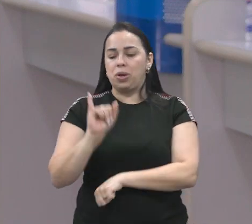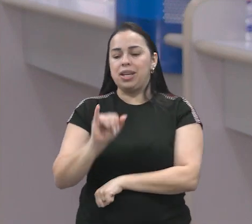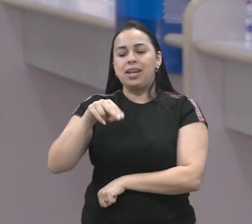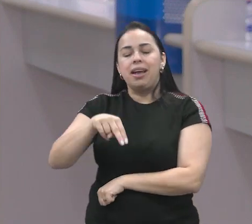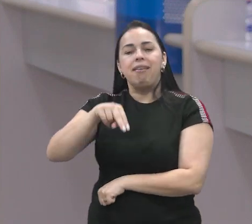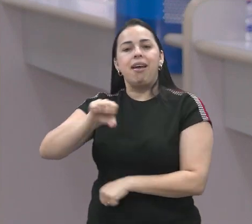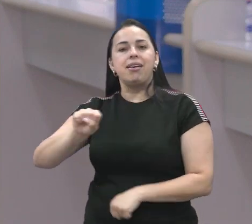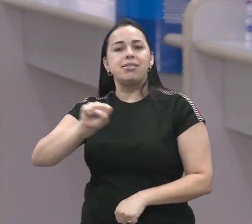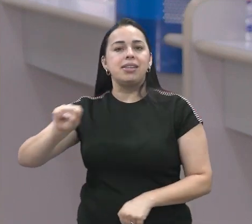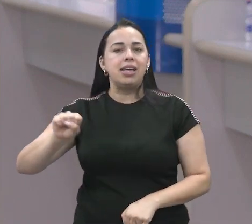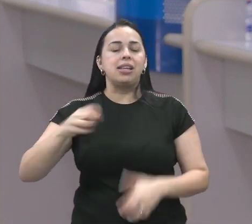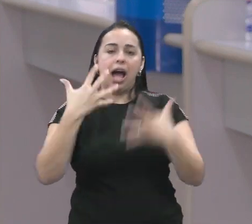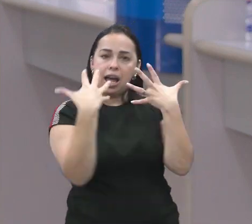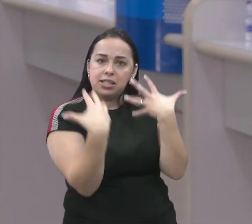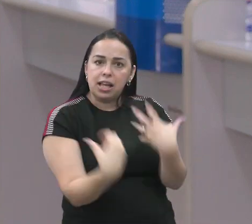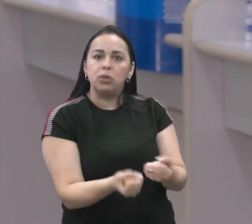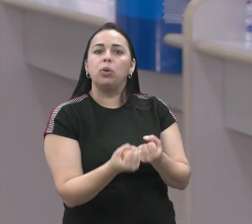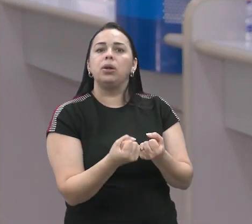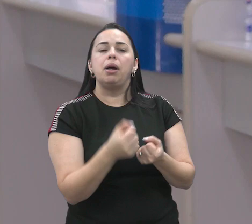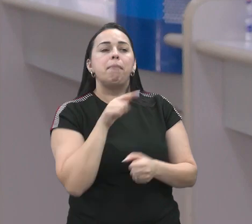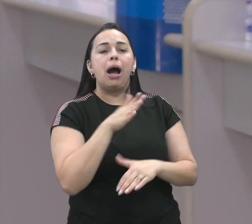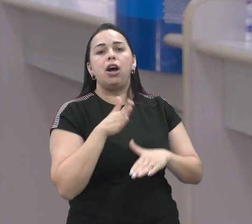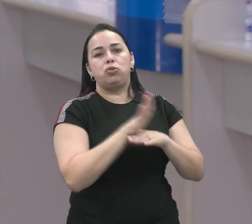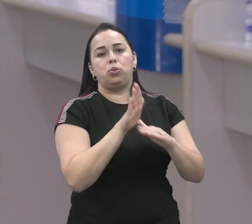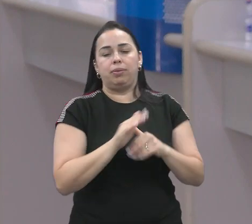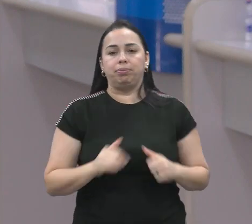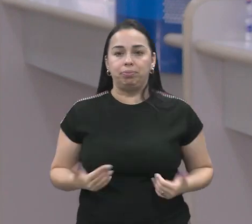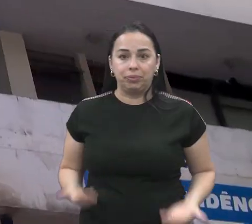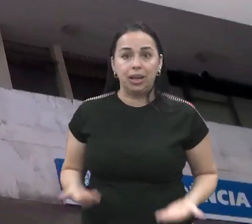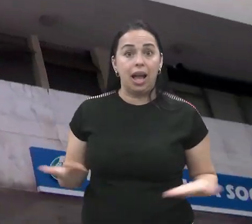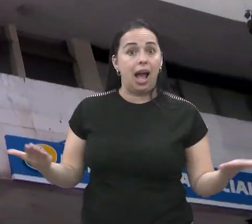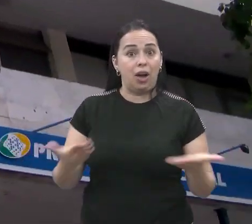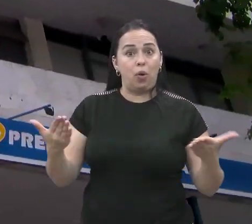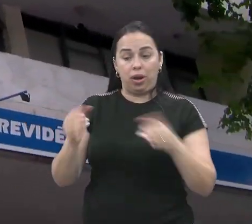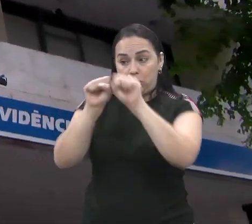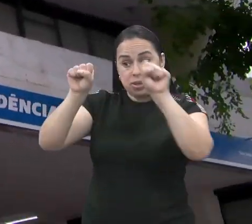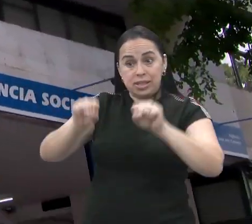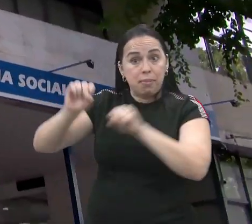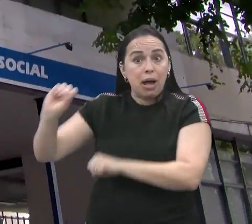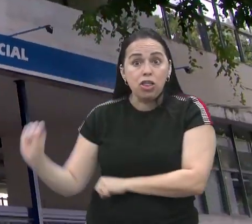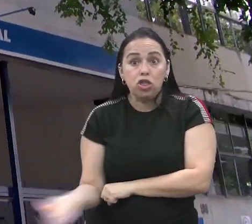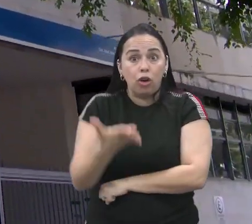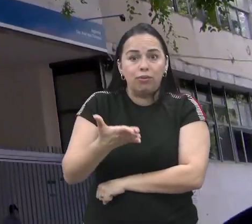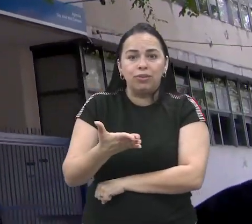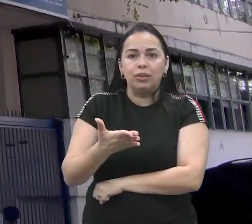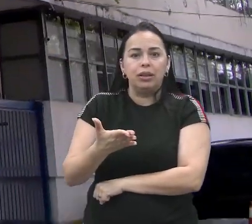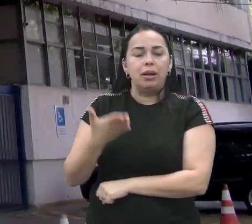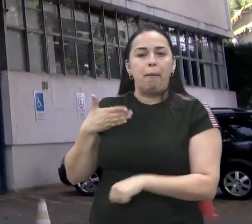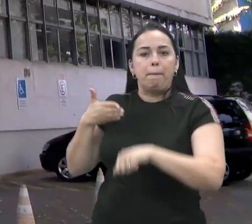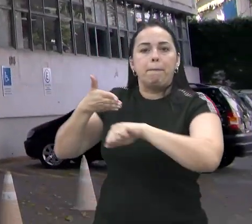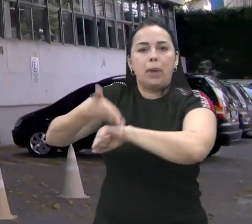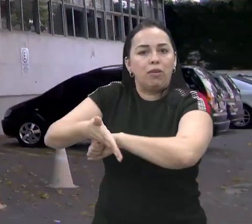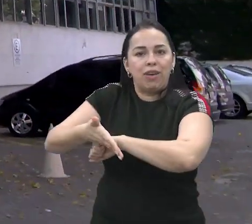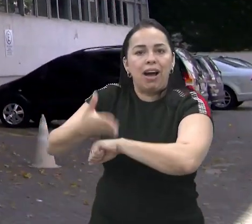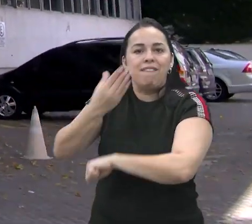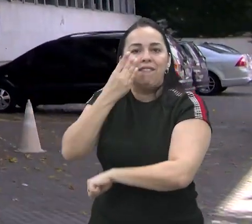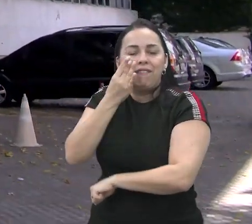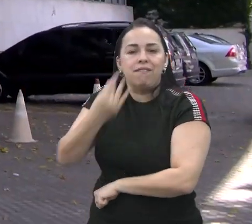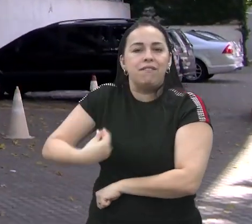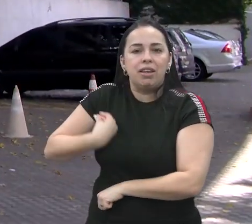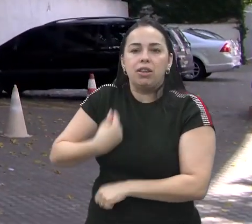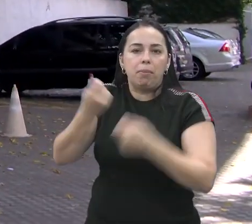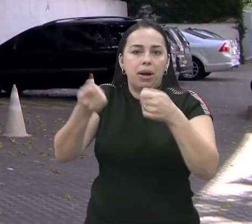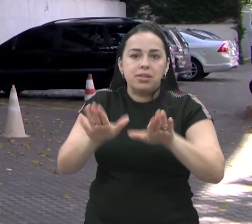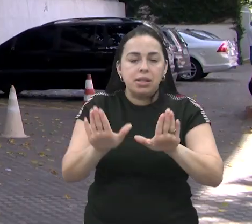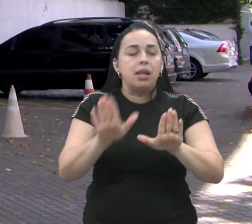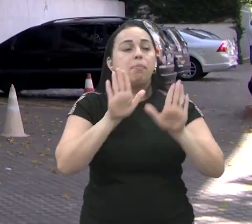adotar até para facilitar a vida dos beneficiários. Com o novo sistema, a prova de vida se tornou quase que automática, caso